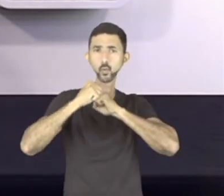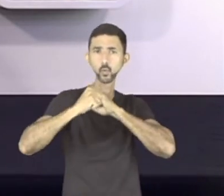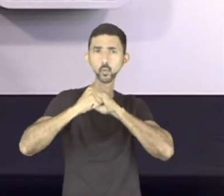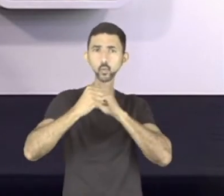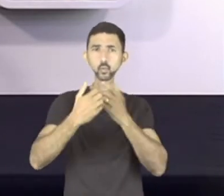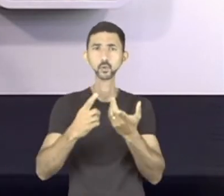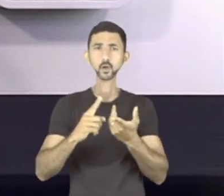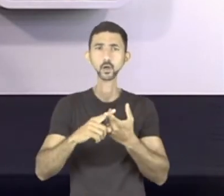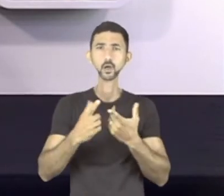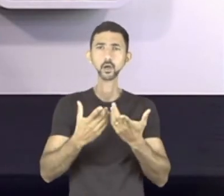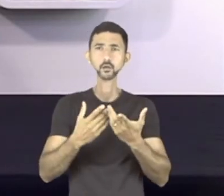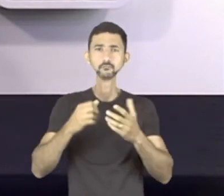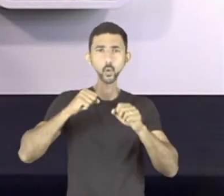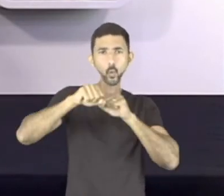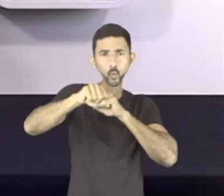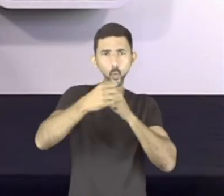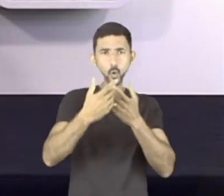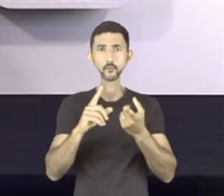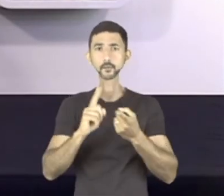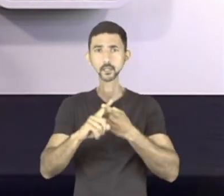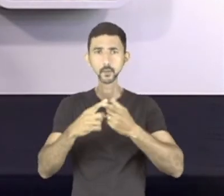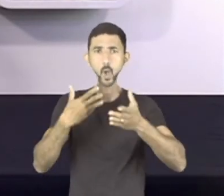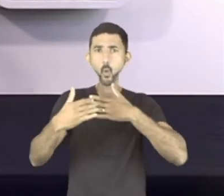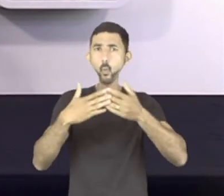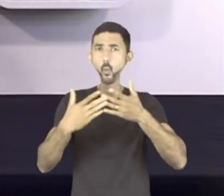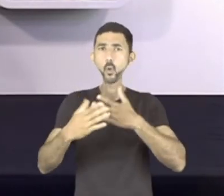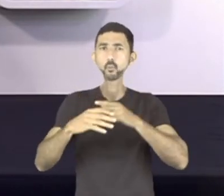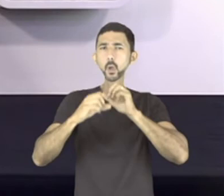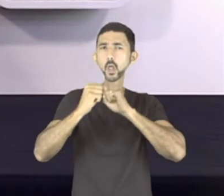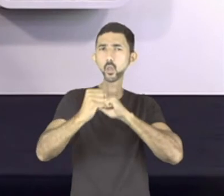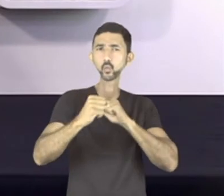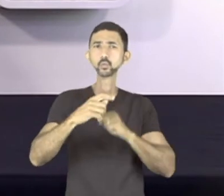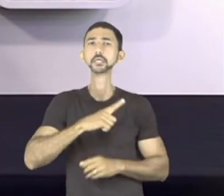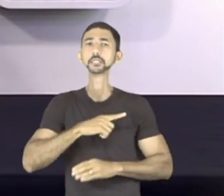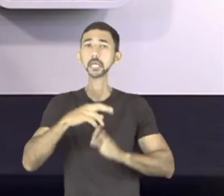lutas com golpes. Então, qualquer